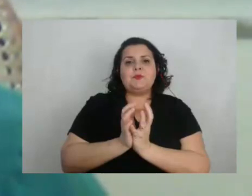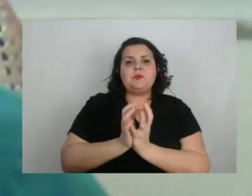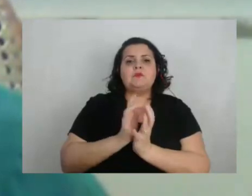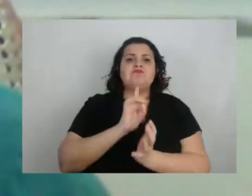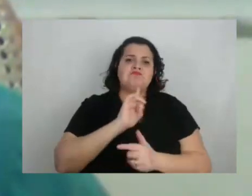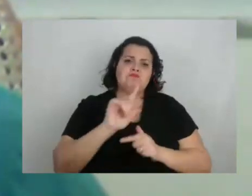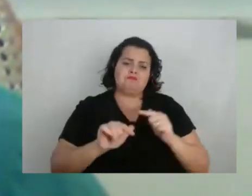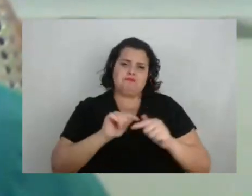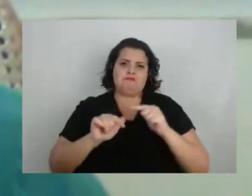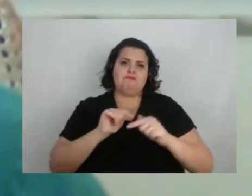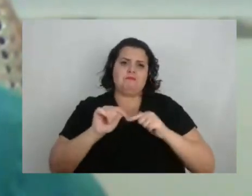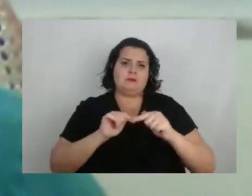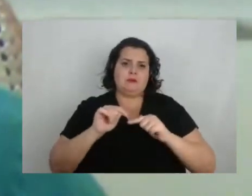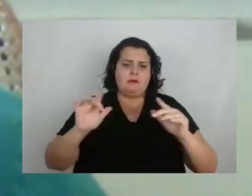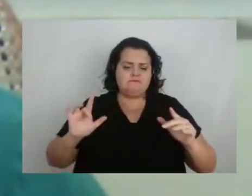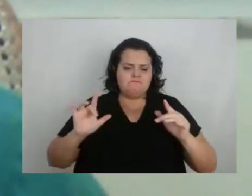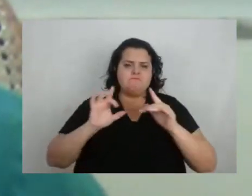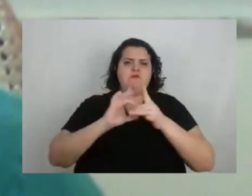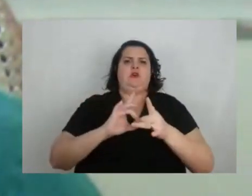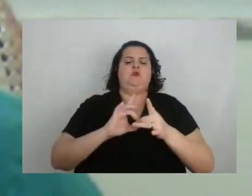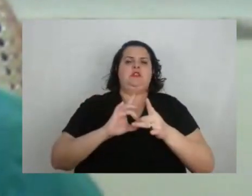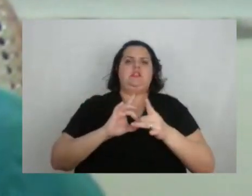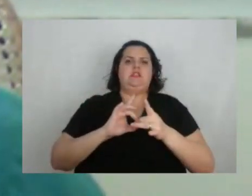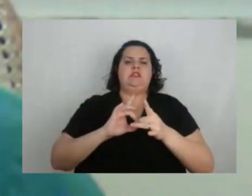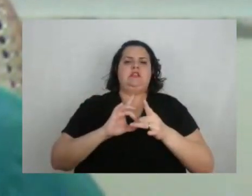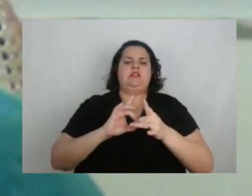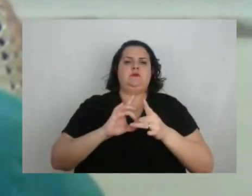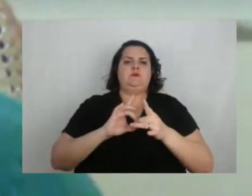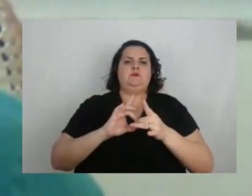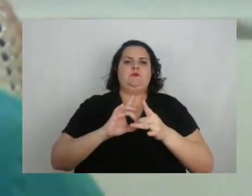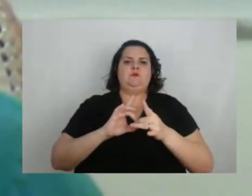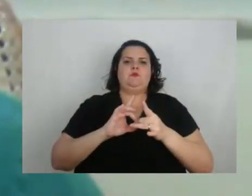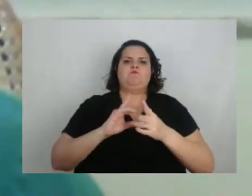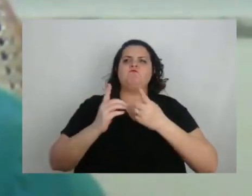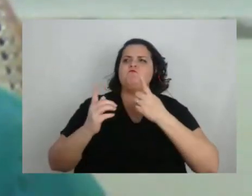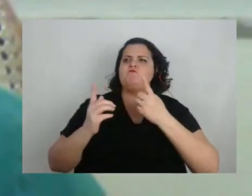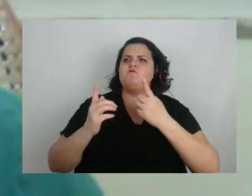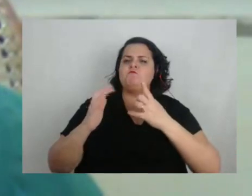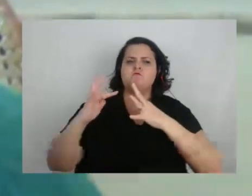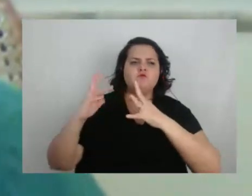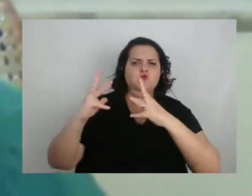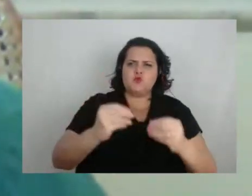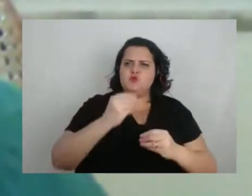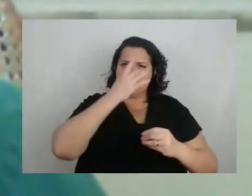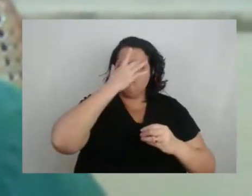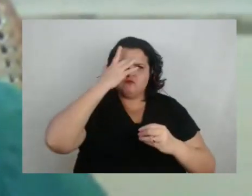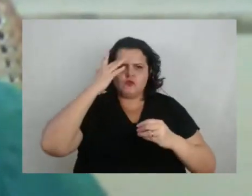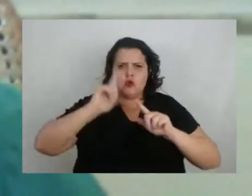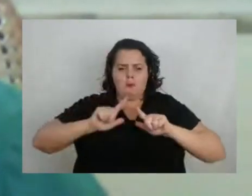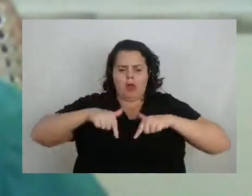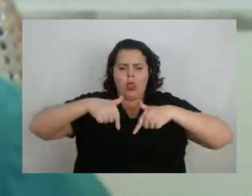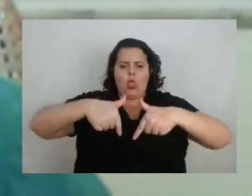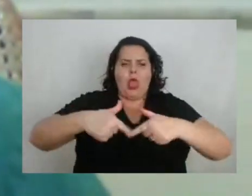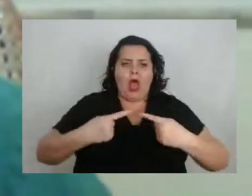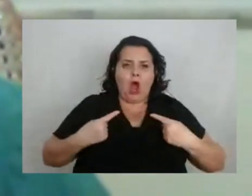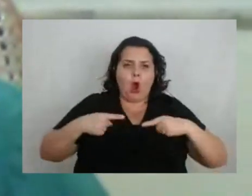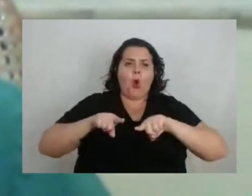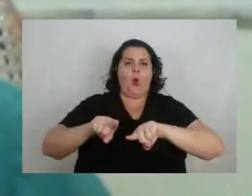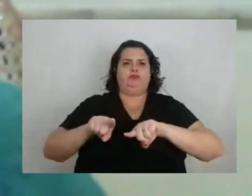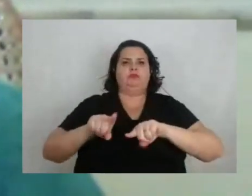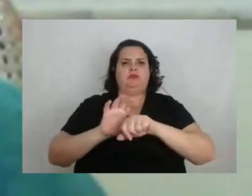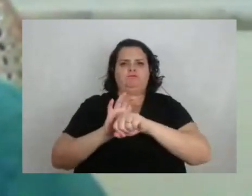atuar para juntar, mobilizar vontades para enfrentarmos essa situação. Concluindo,